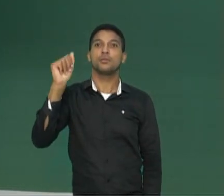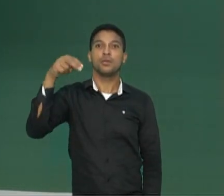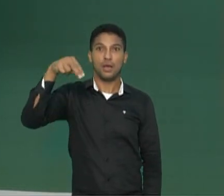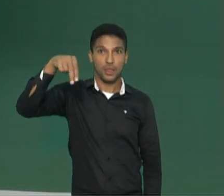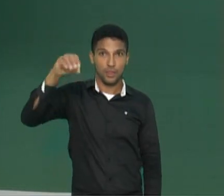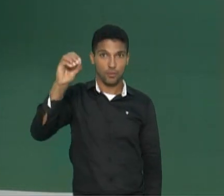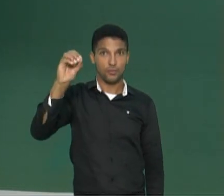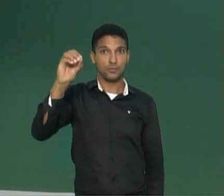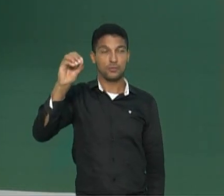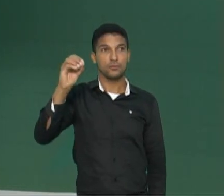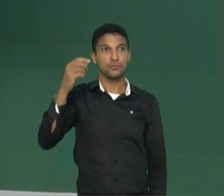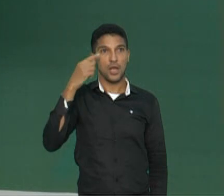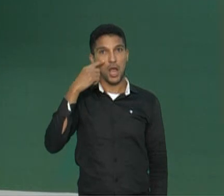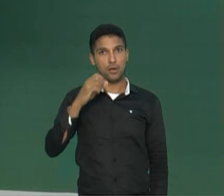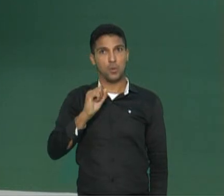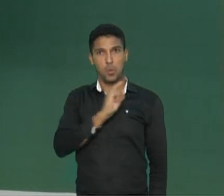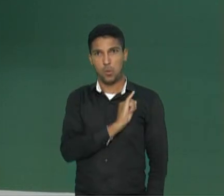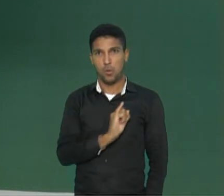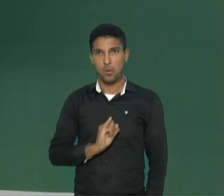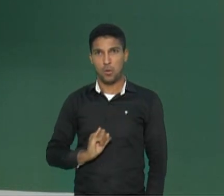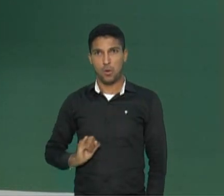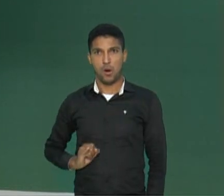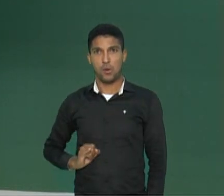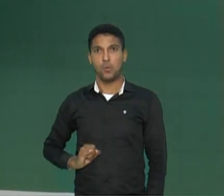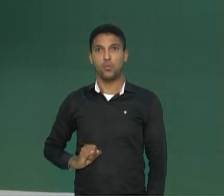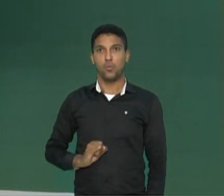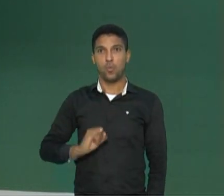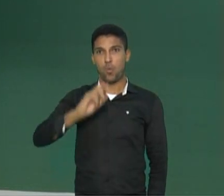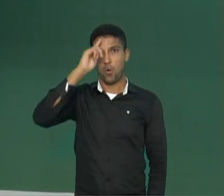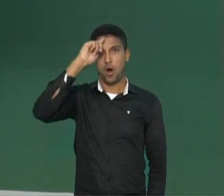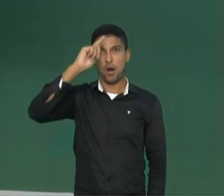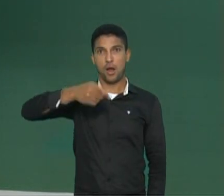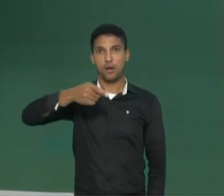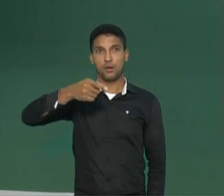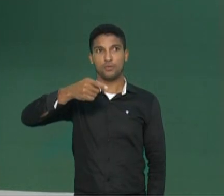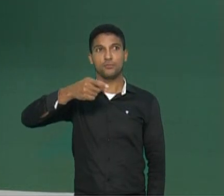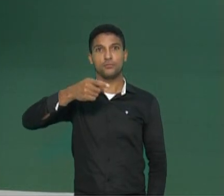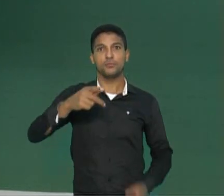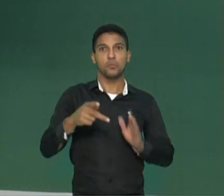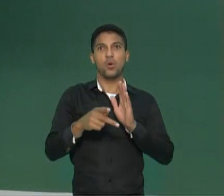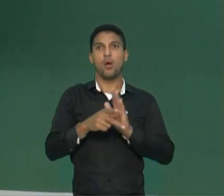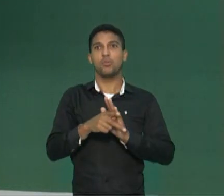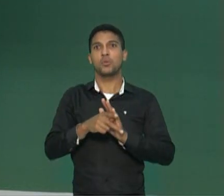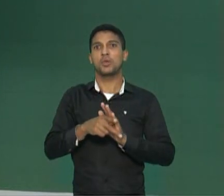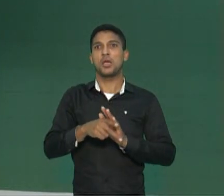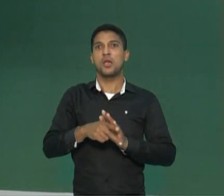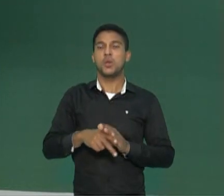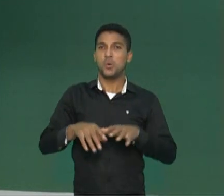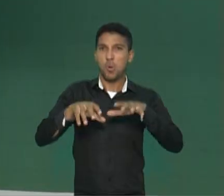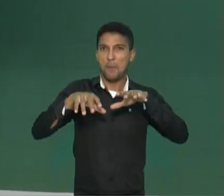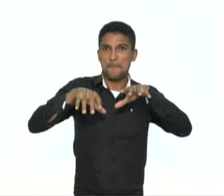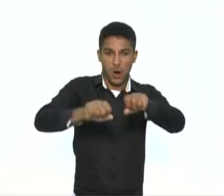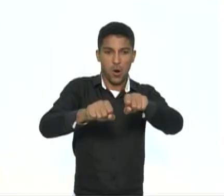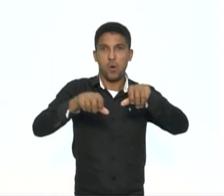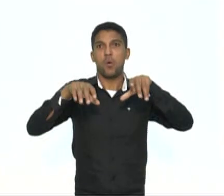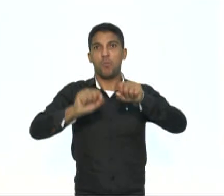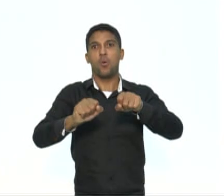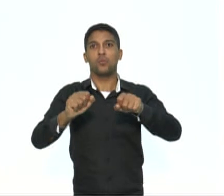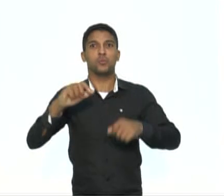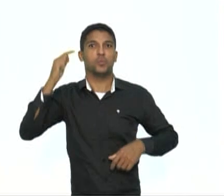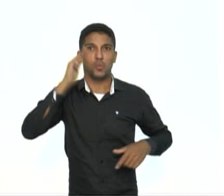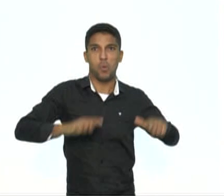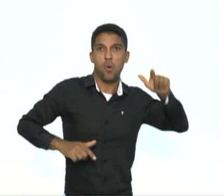e tudo, mas o apogeu foi com as conquistas de Justiniano. Capital Constantinopla teve seu marco